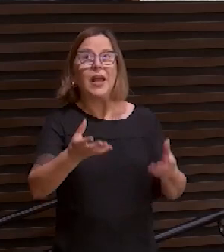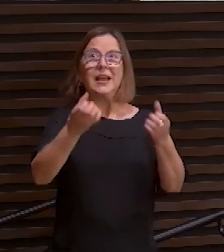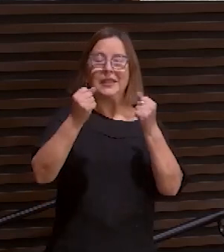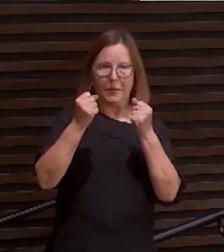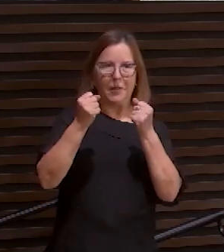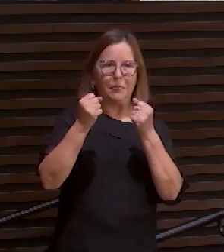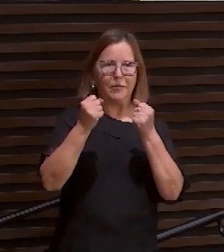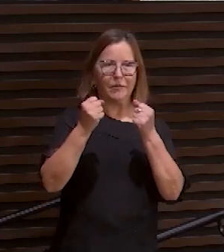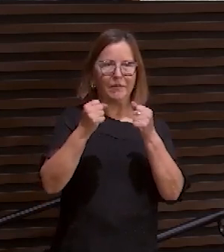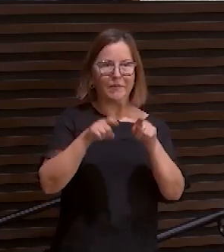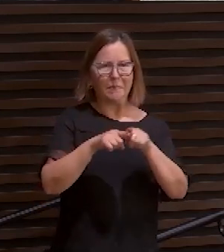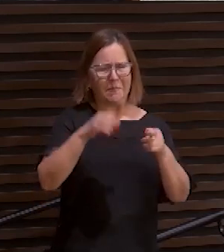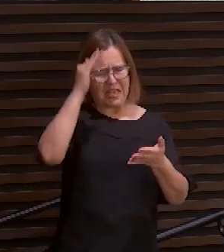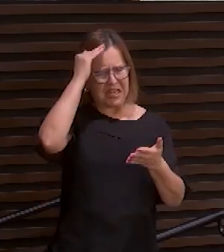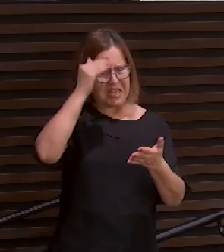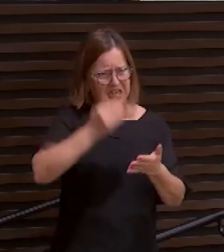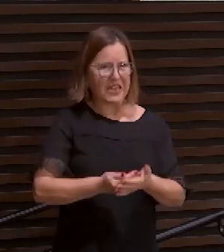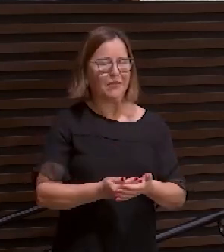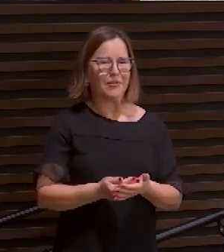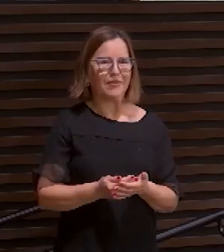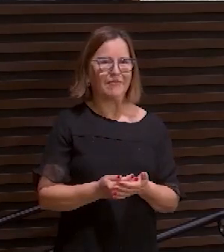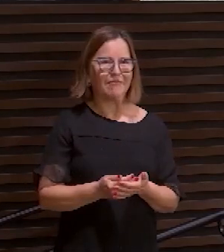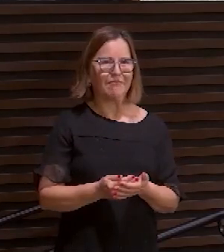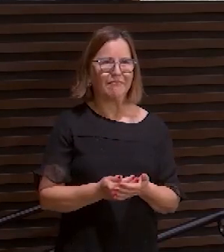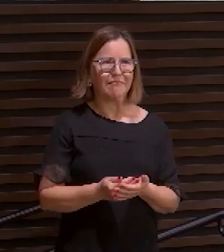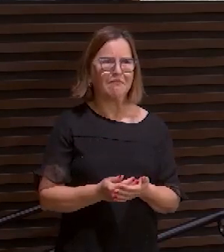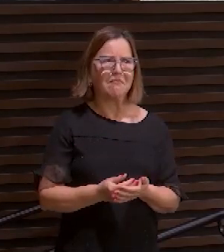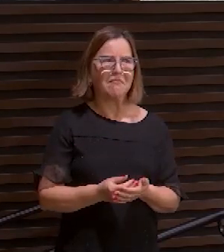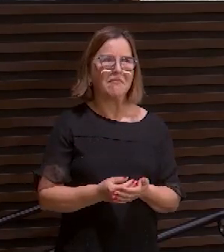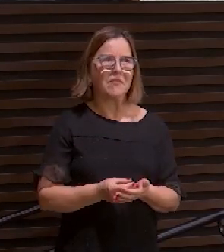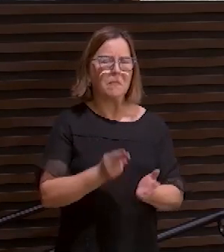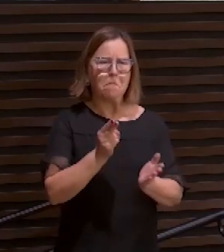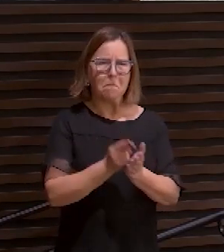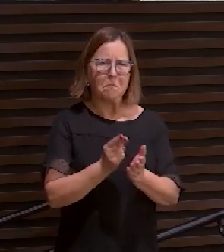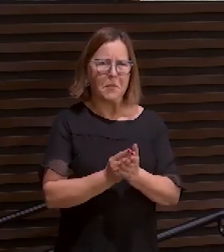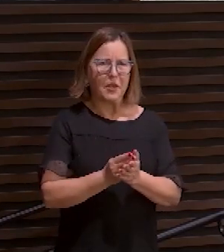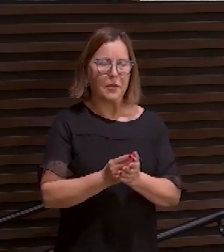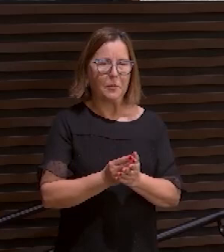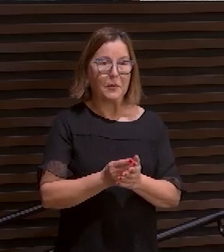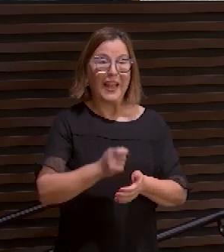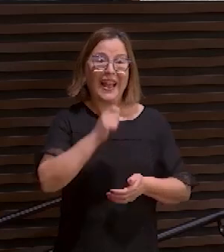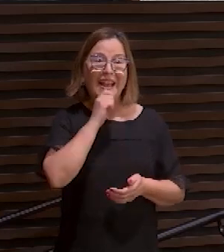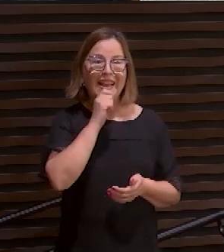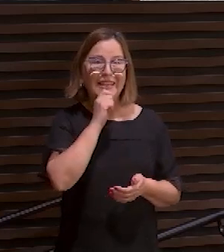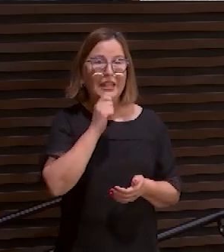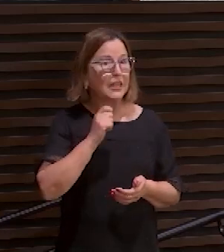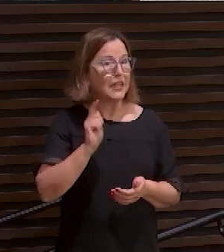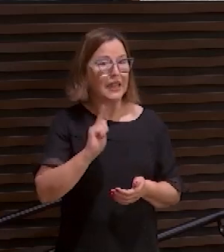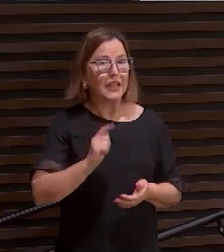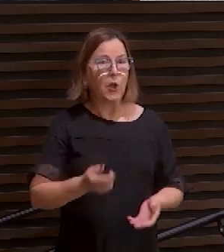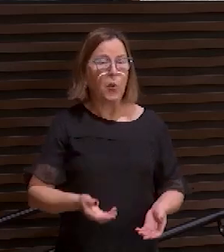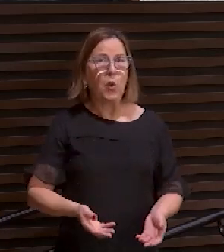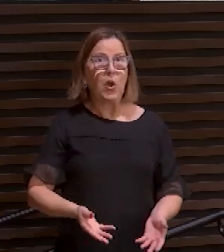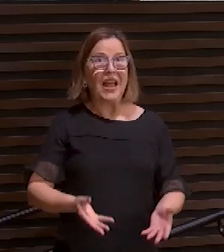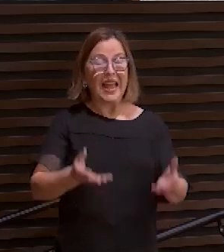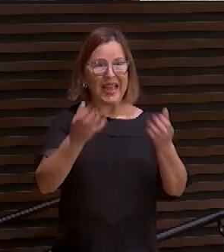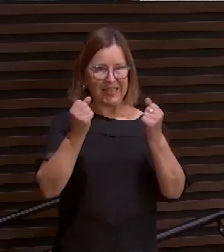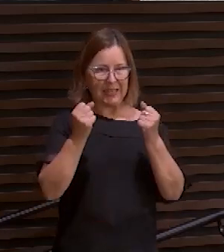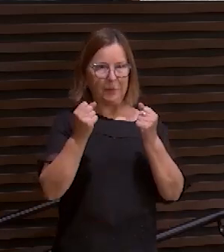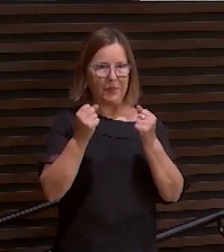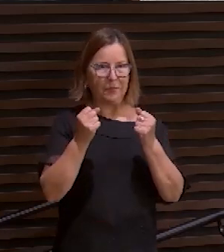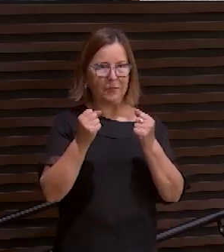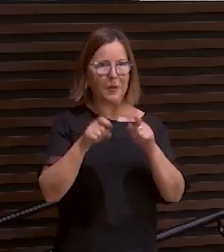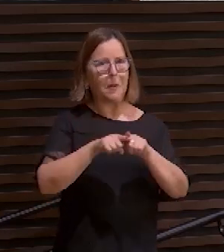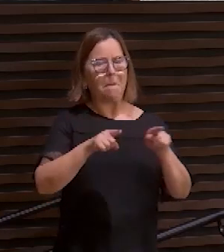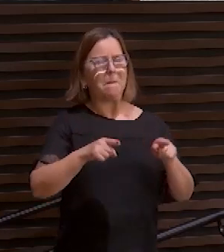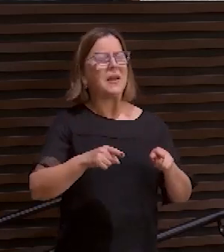temos. Ainda que nós ainda não temos aquilo, mas eu já estou grávido daquela realidade.